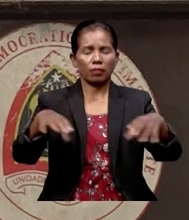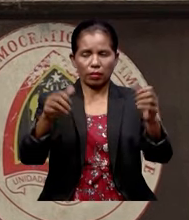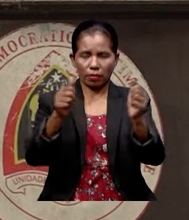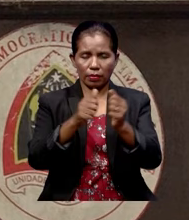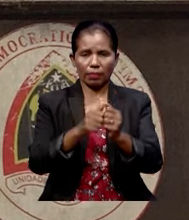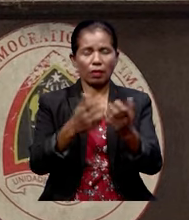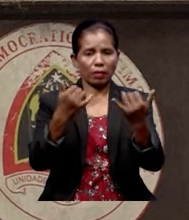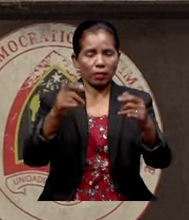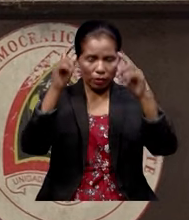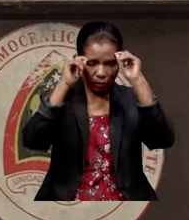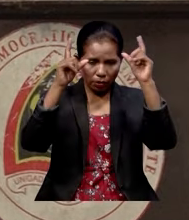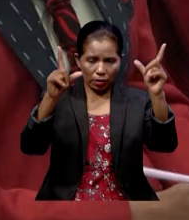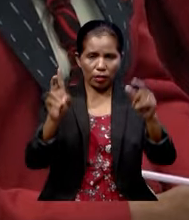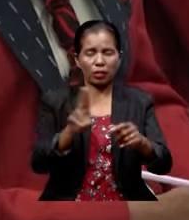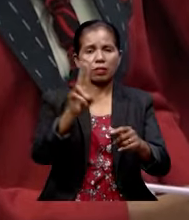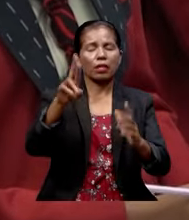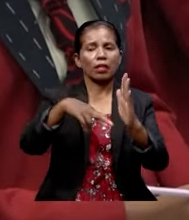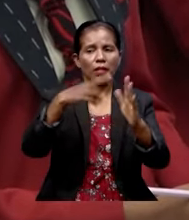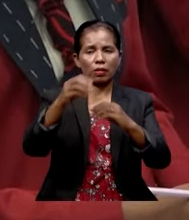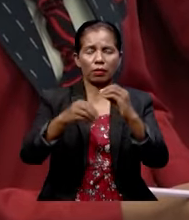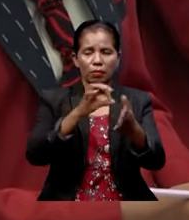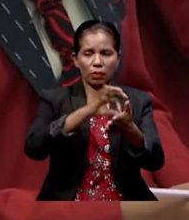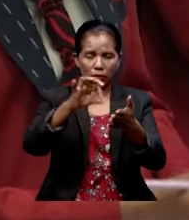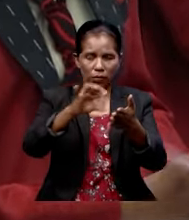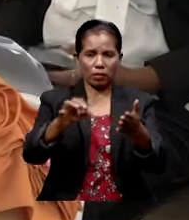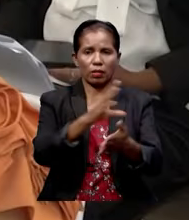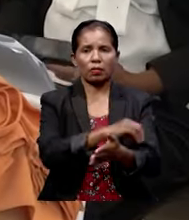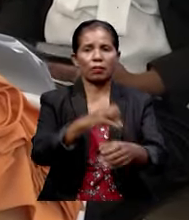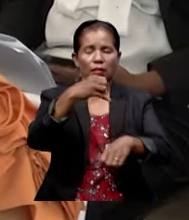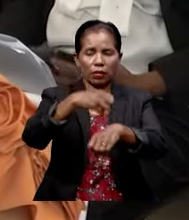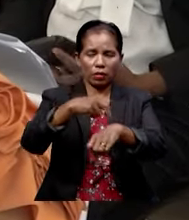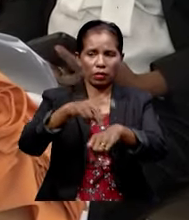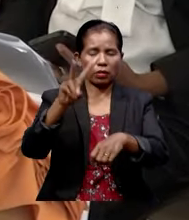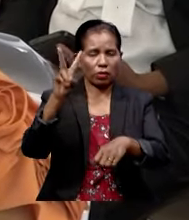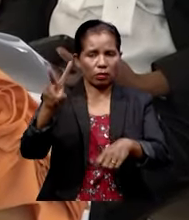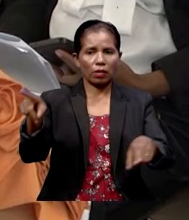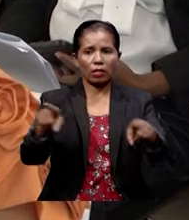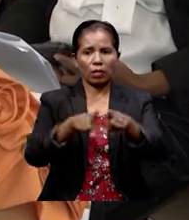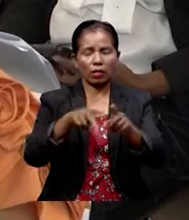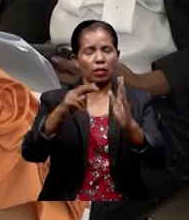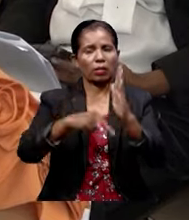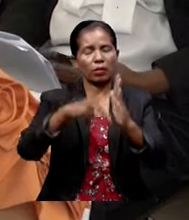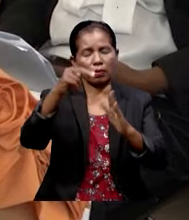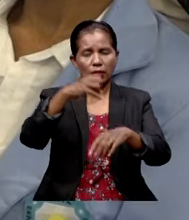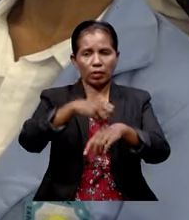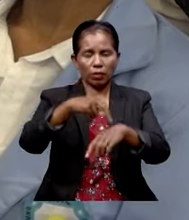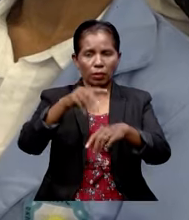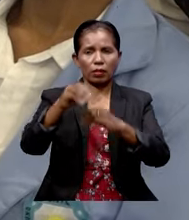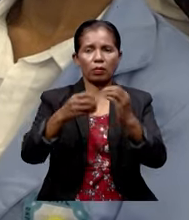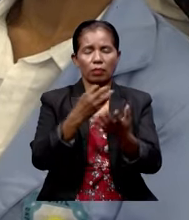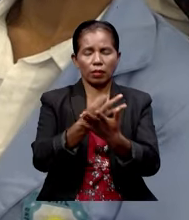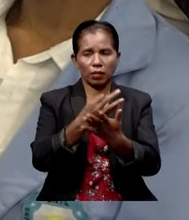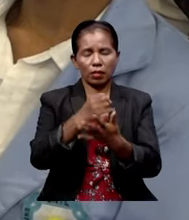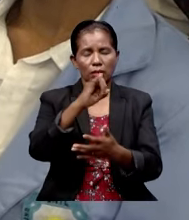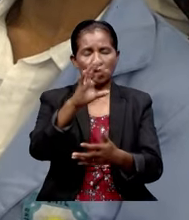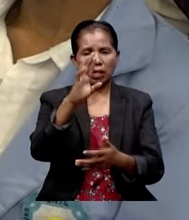Oras ne dadang Timor Leste aplika hela regulamento contabilidade ho padrão internasional rua mekanesan norma internasional relato finanseira ka